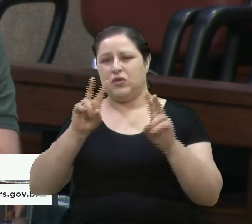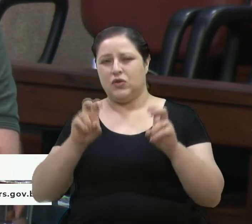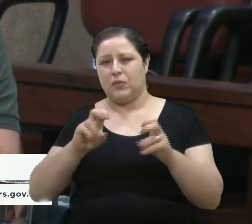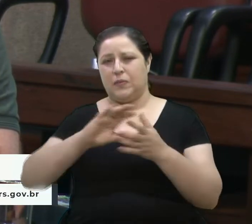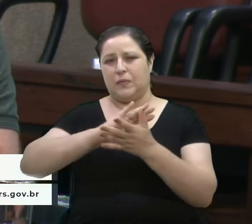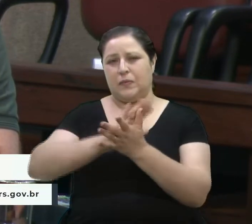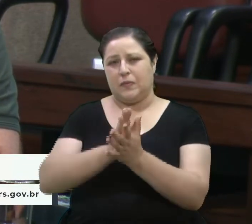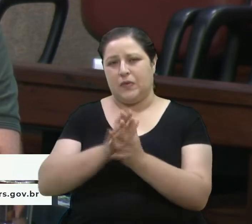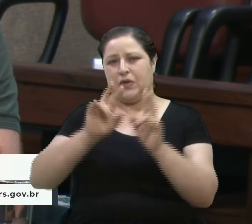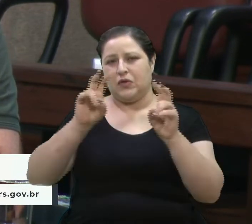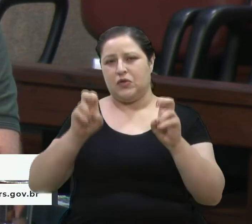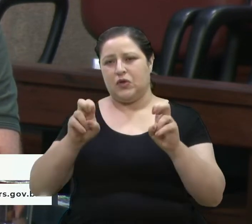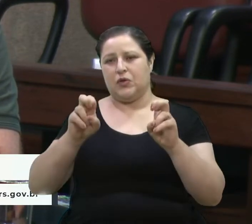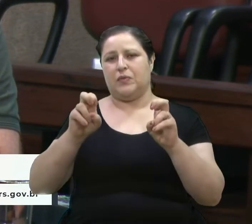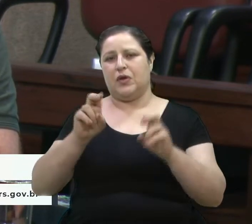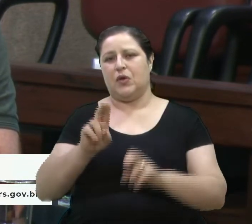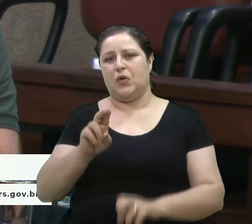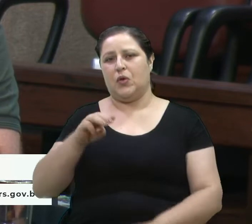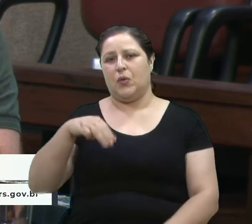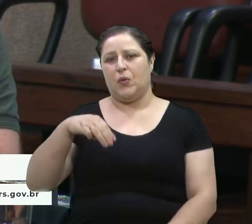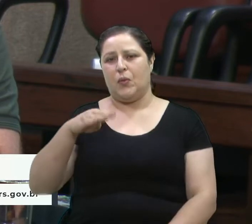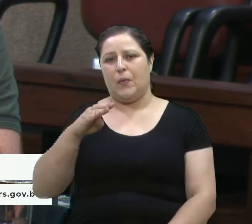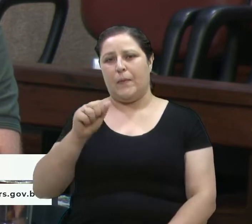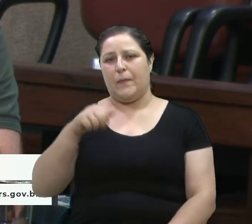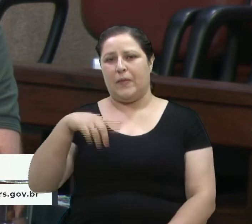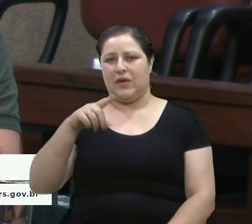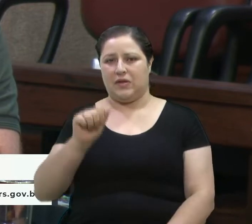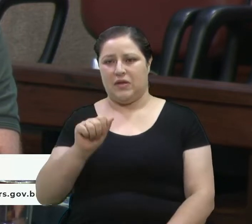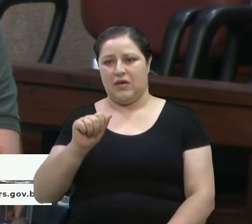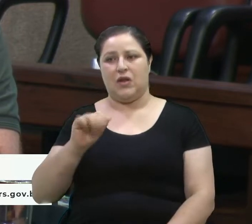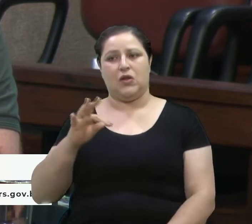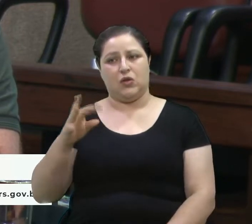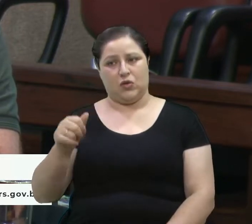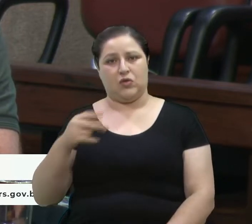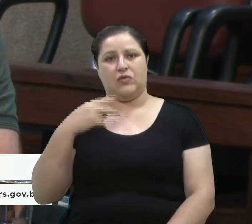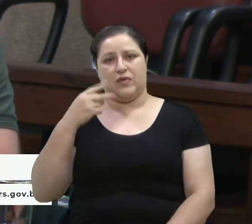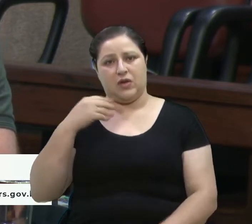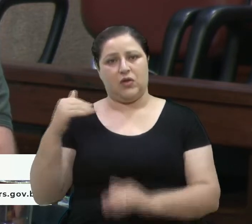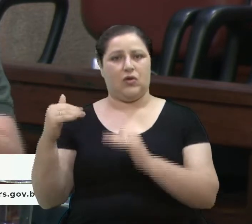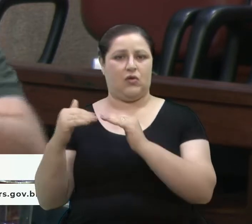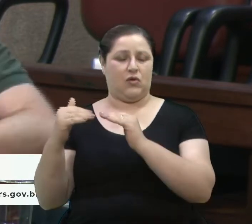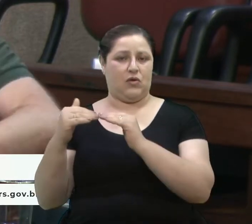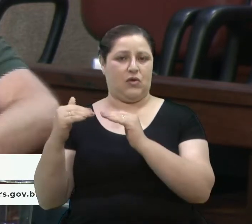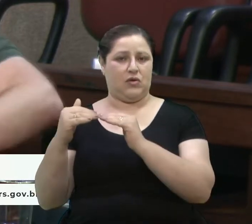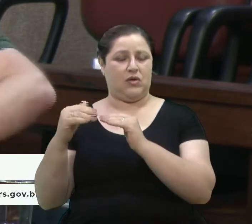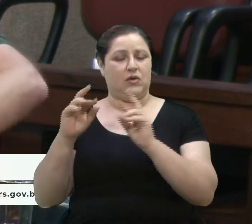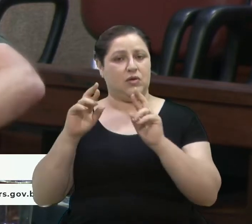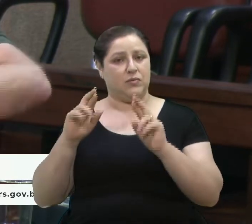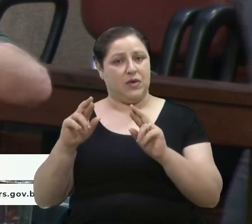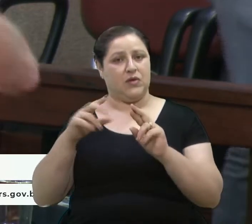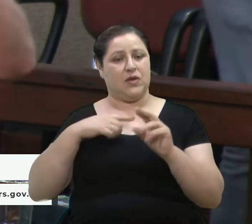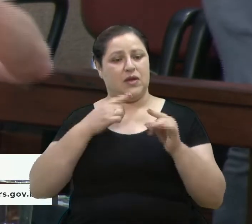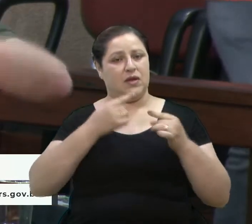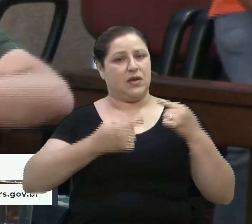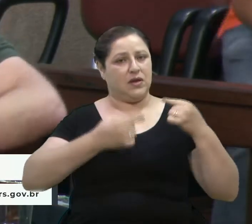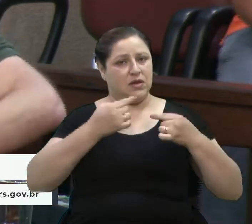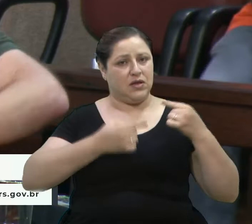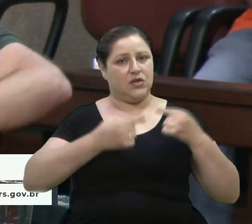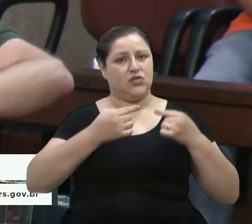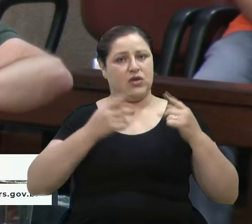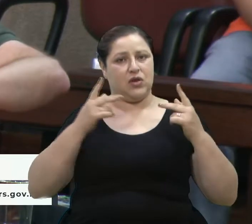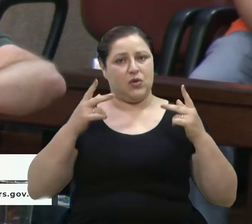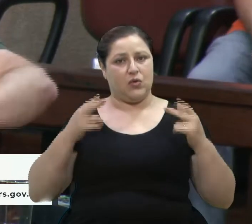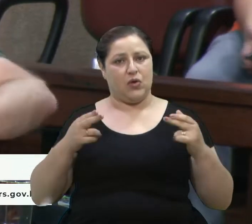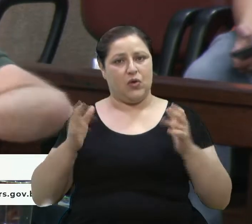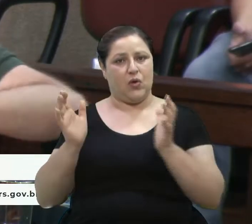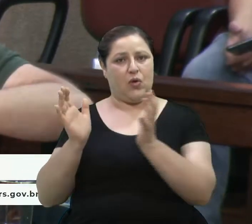questão de Umbanda, enfim, mas que todos os vereadores concordaram, né? Então, eu espero que a crítica seja feita da mesma forma ao colega de